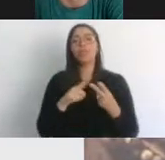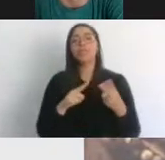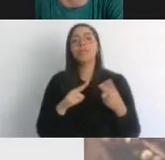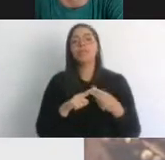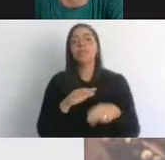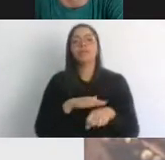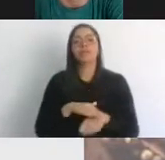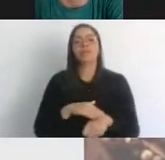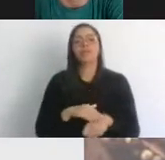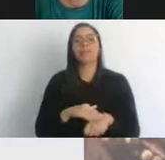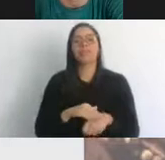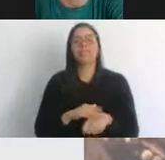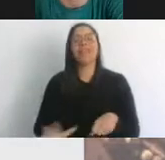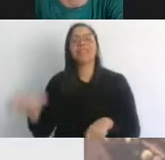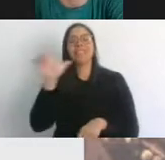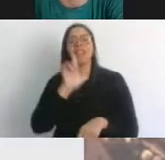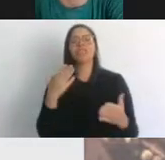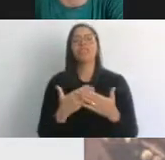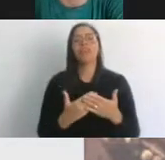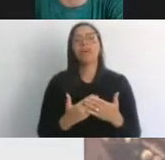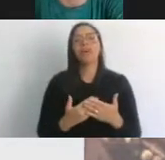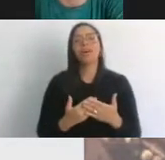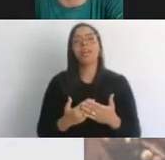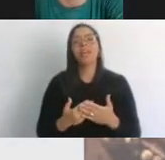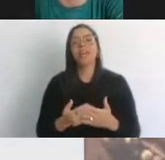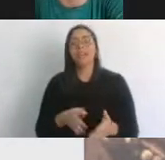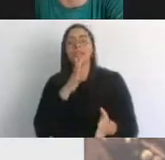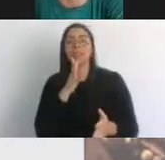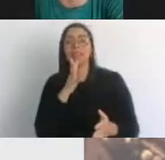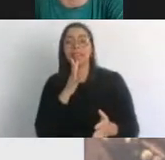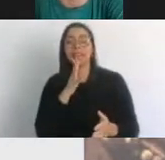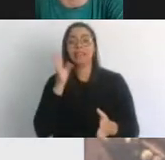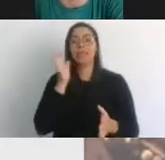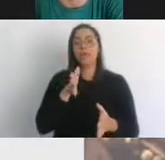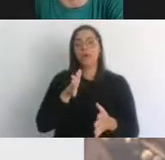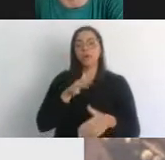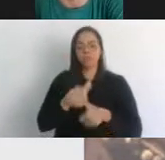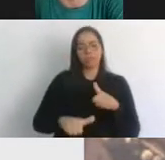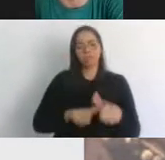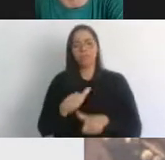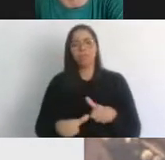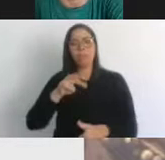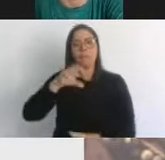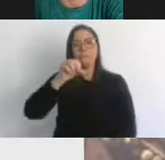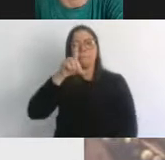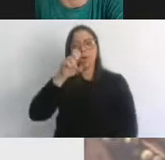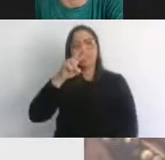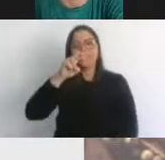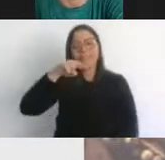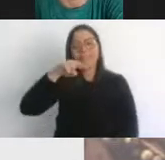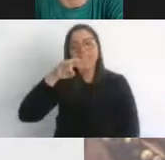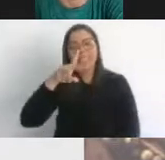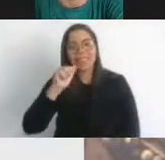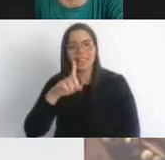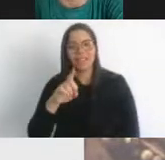escola como a gente conhece ela também está ligada ao que a gente vai chamada modernidade E aí modernidade mesmo assim quase contemporaneidade para a